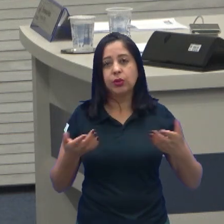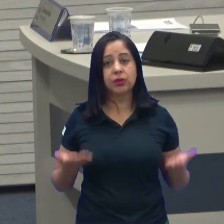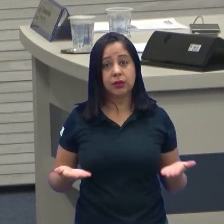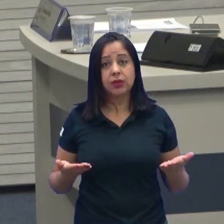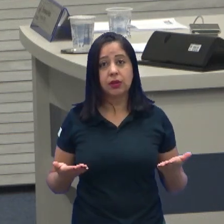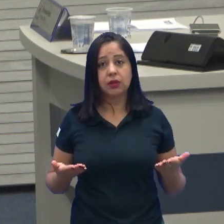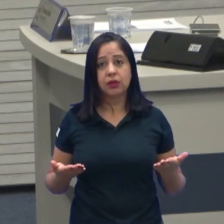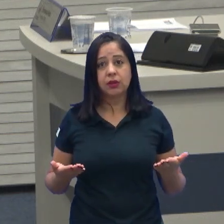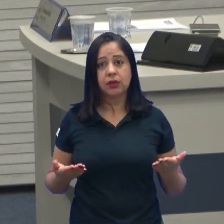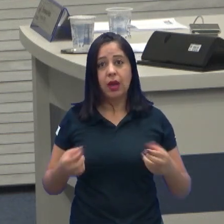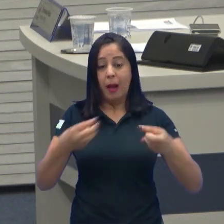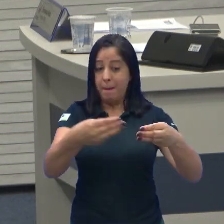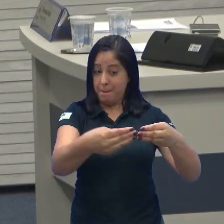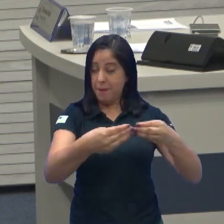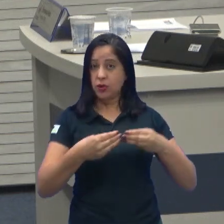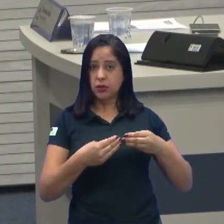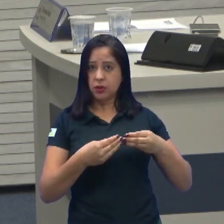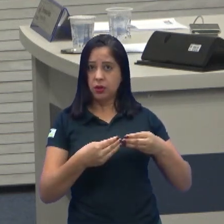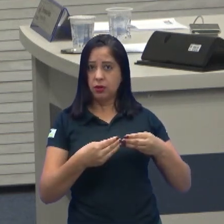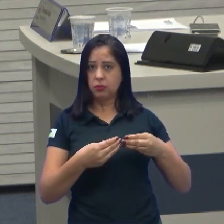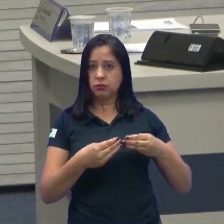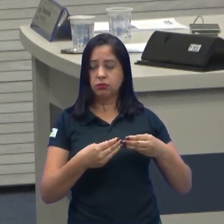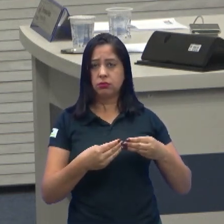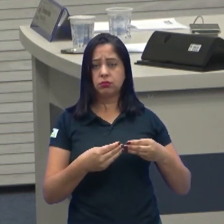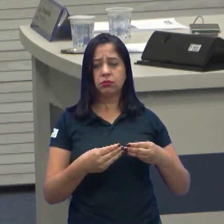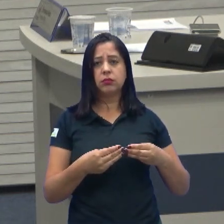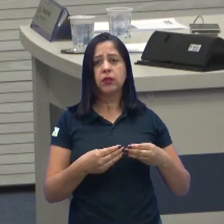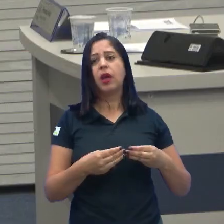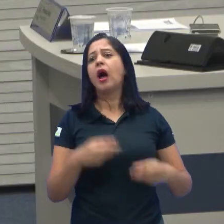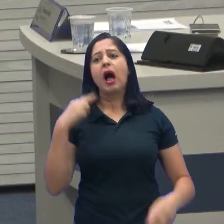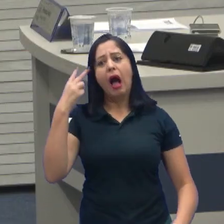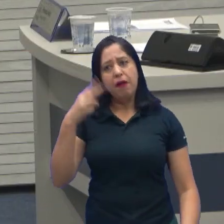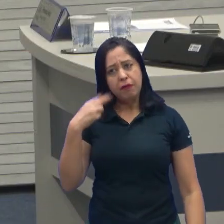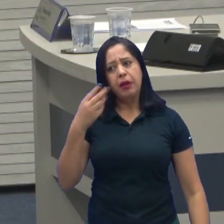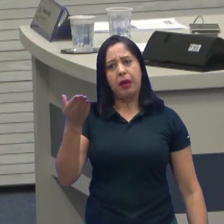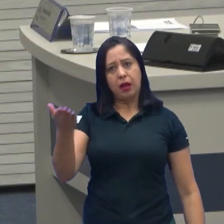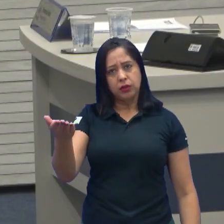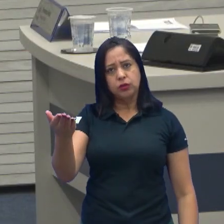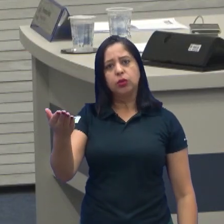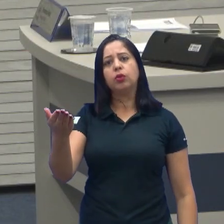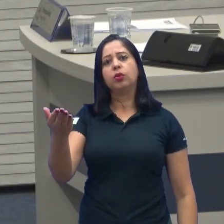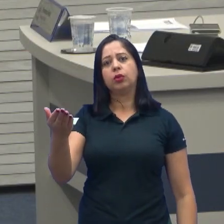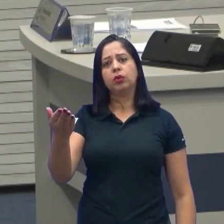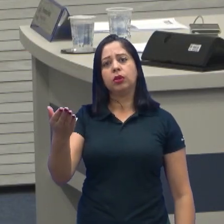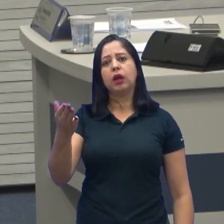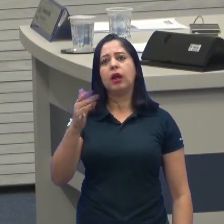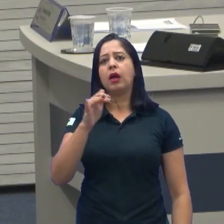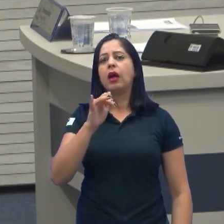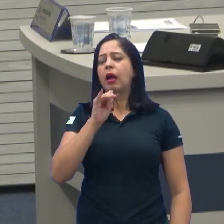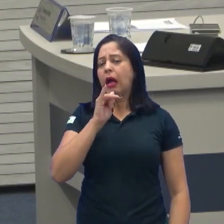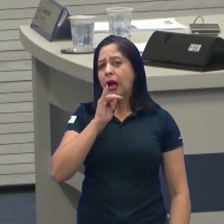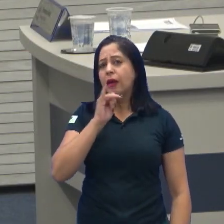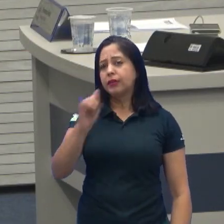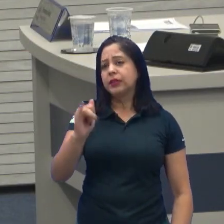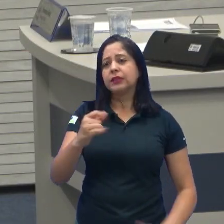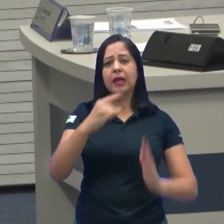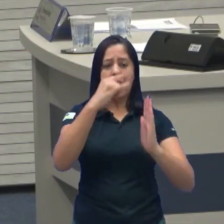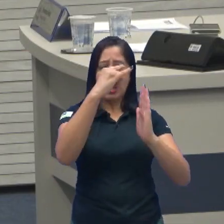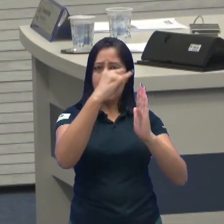as moções. Eu acho super válido a vereadora registrar a matéria da revista